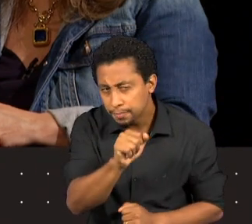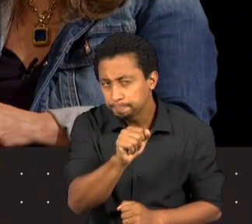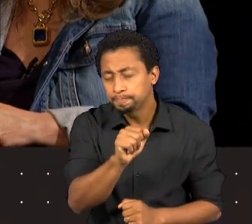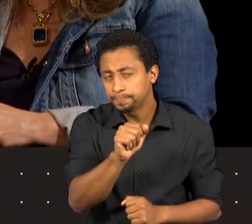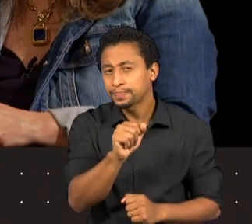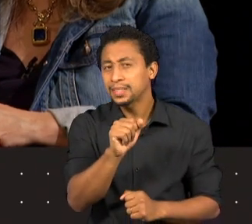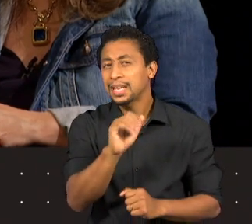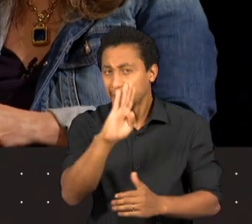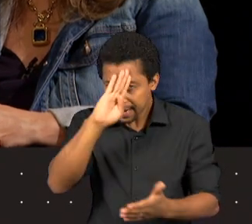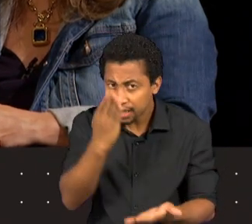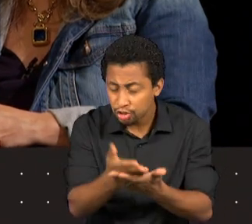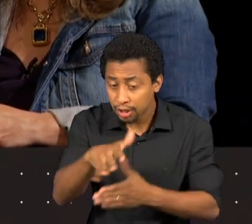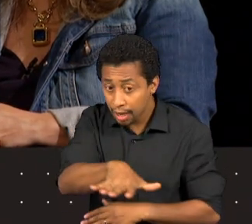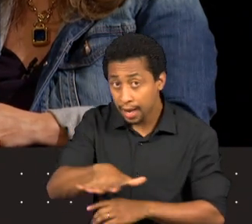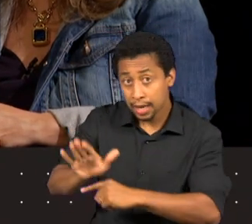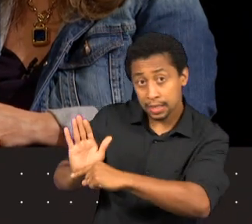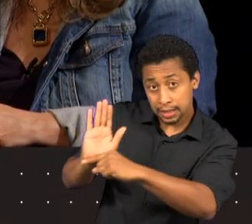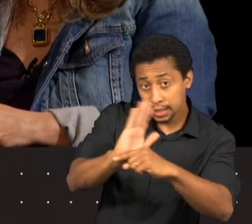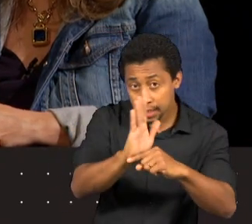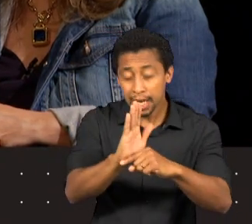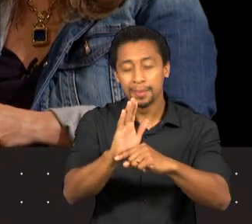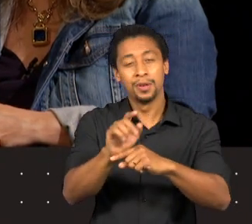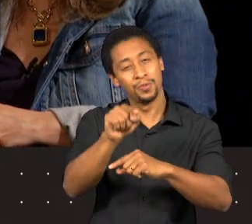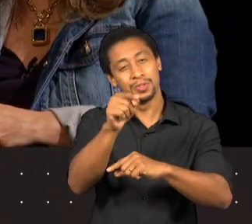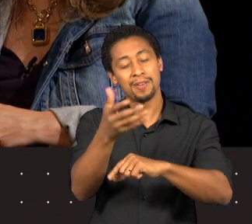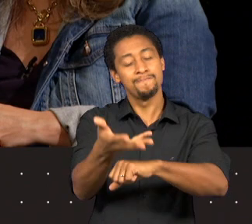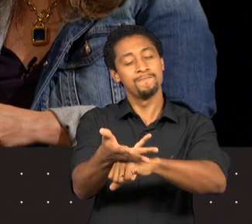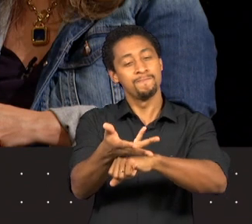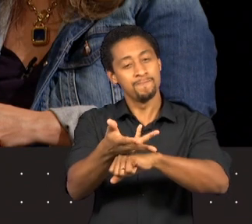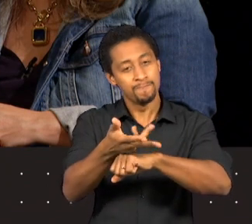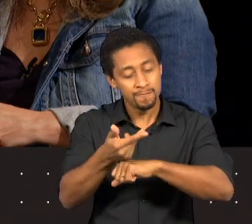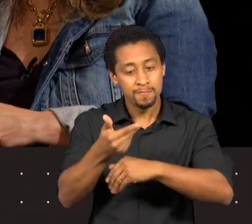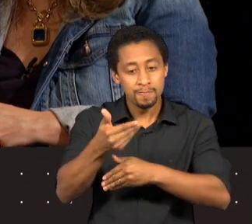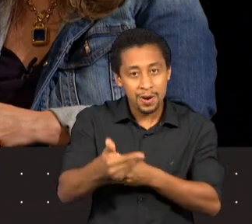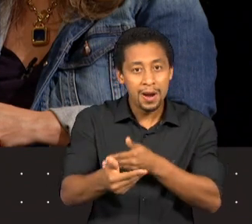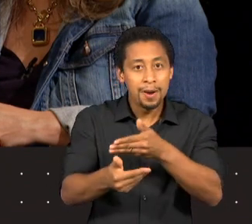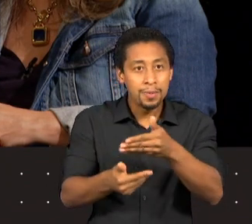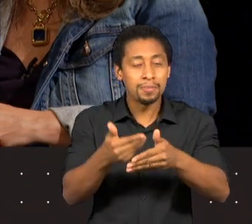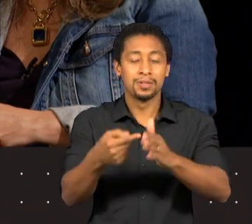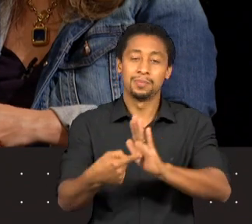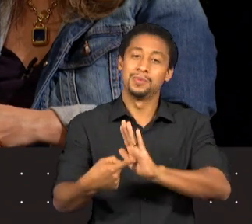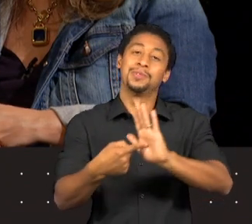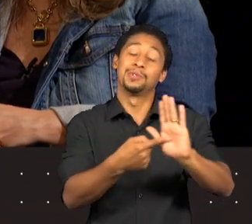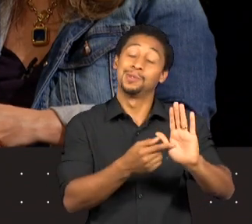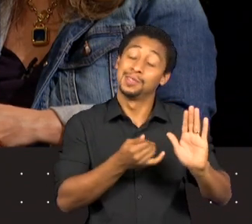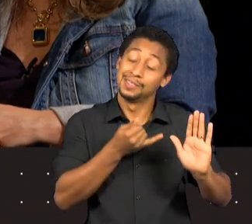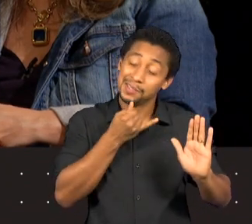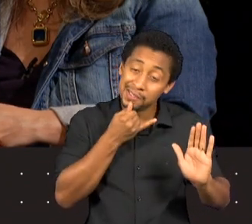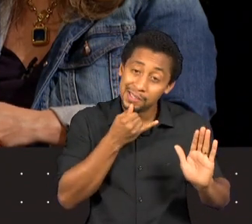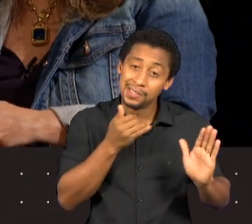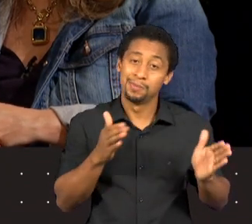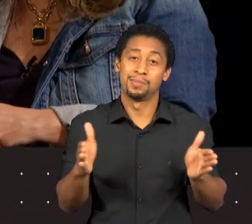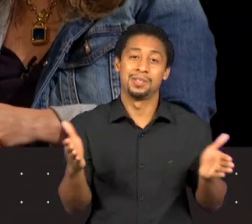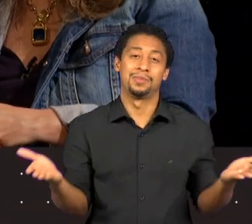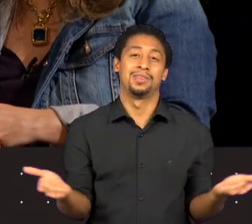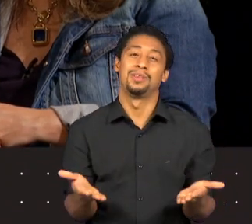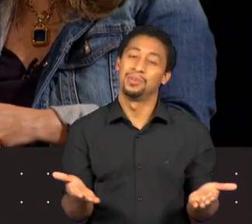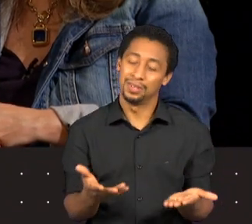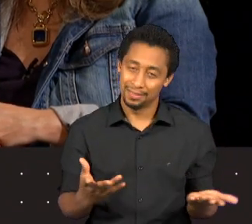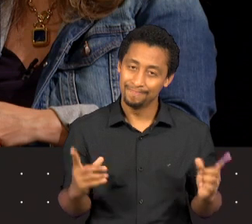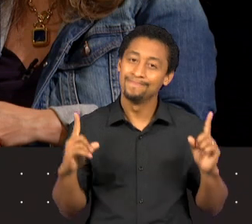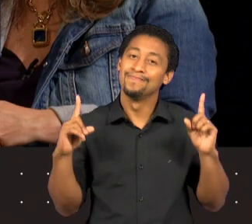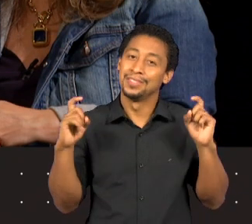indústria cinematográfica e seus talentos reverterão a triste realidade que estamos vivendo? Acredita que no